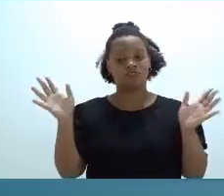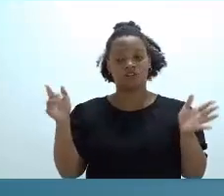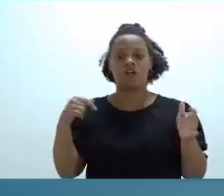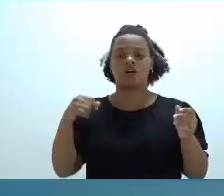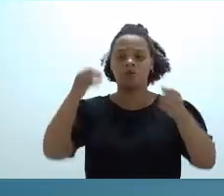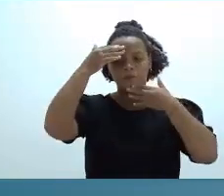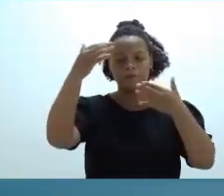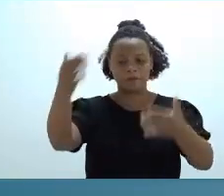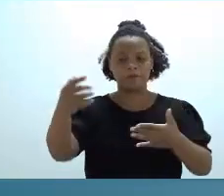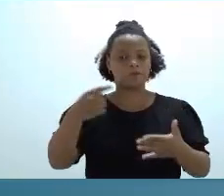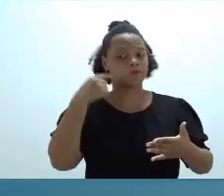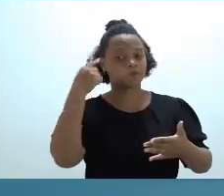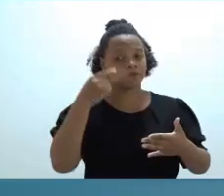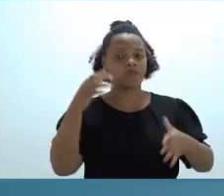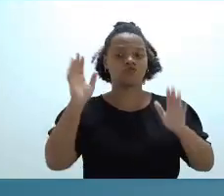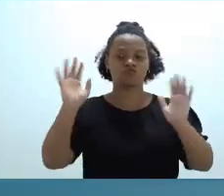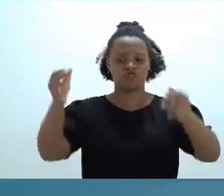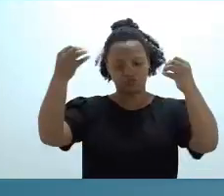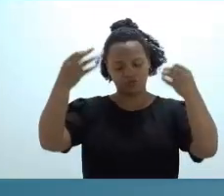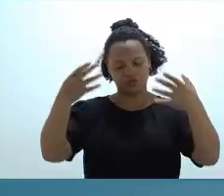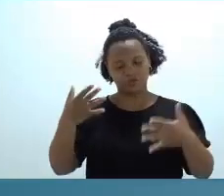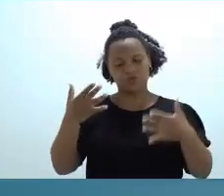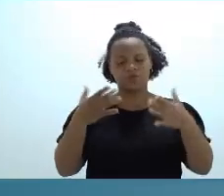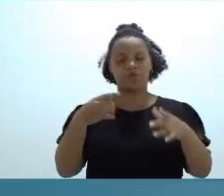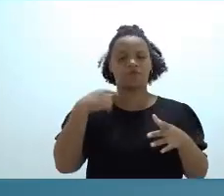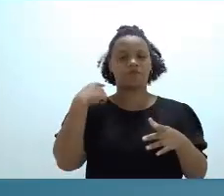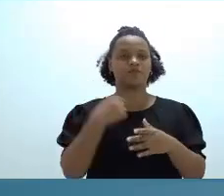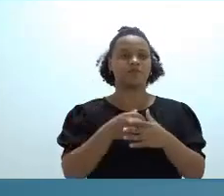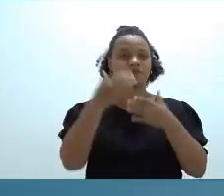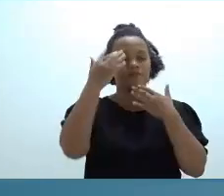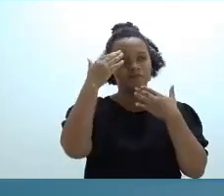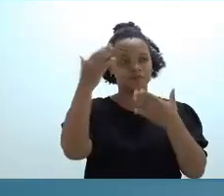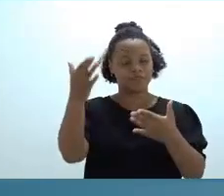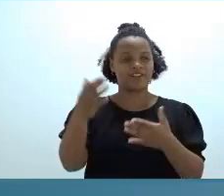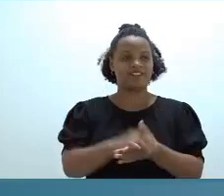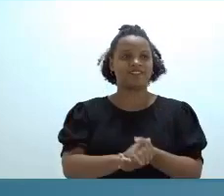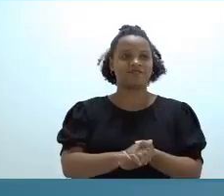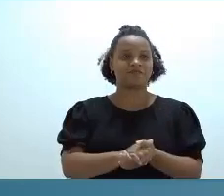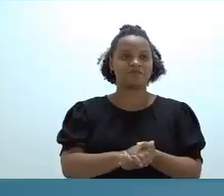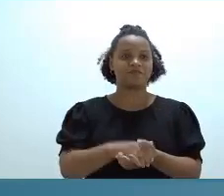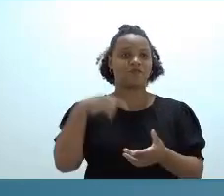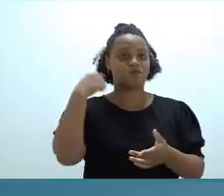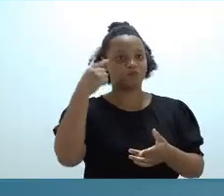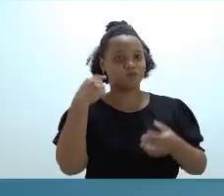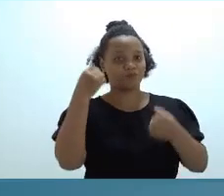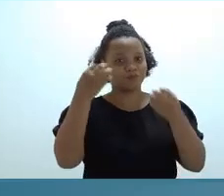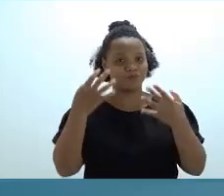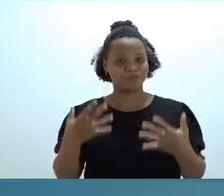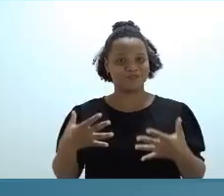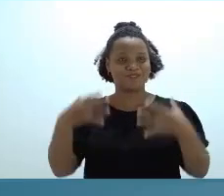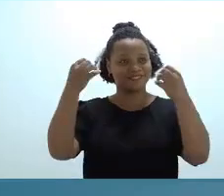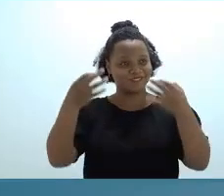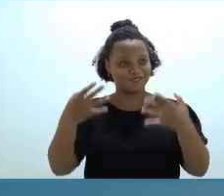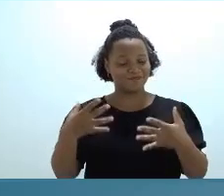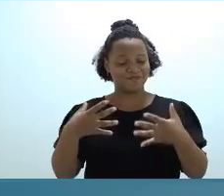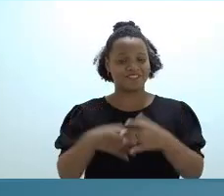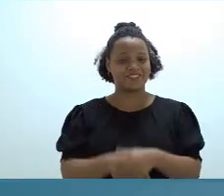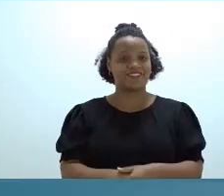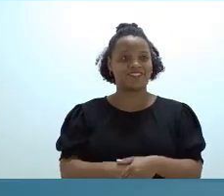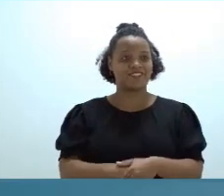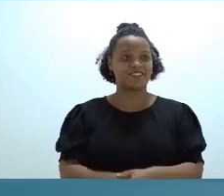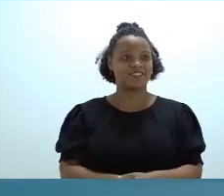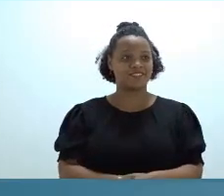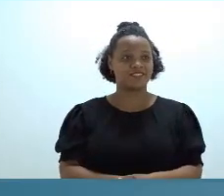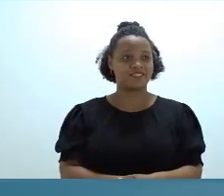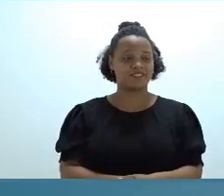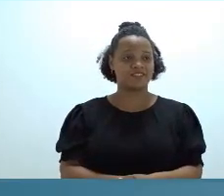296 na decisão original transitou em 2015 e a retratação foi em 2007, 2 anos depois, por isso